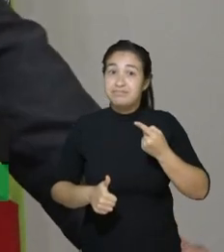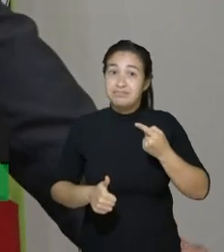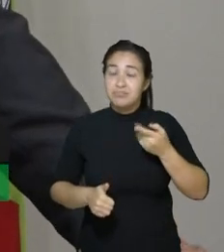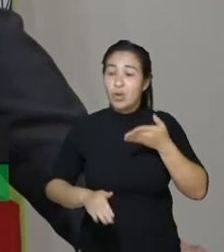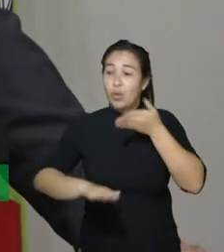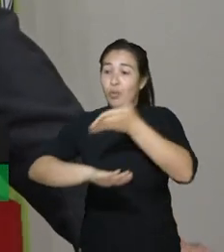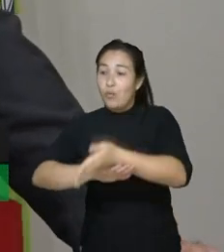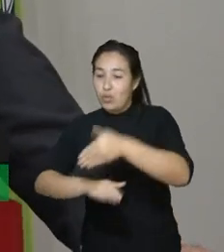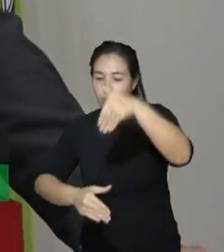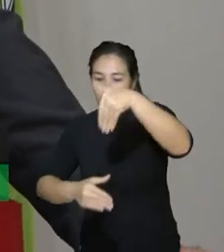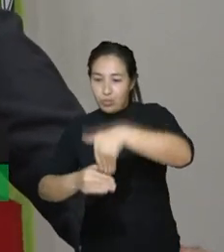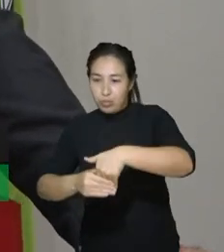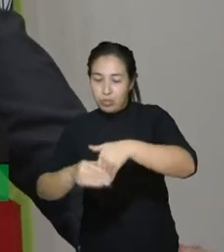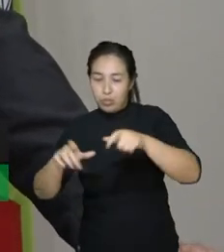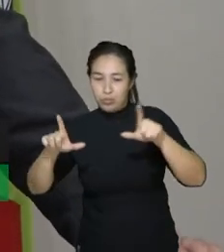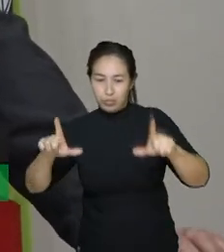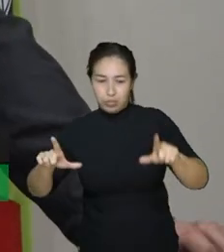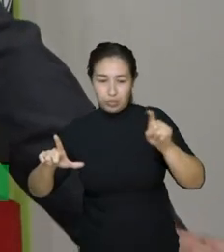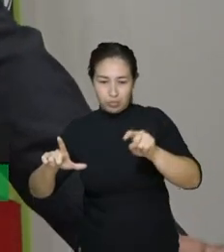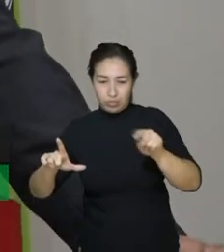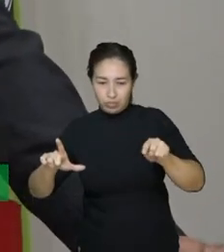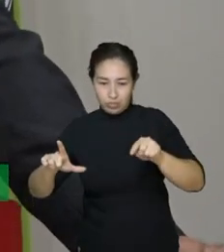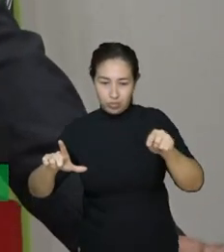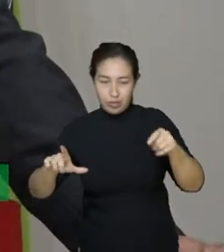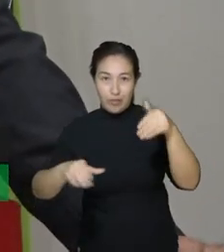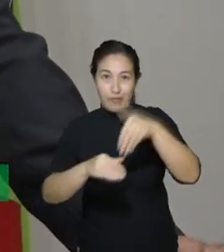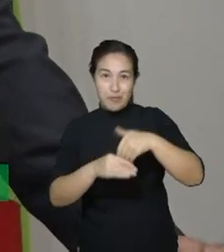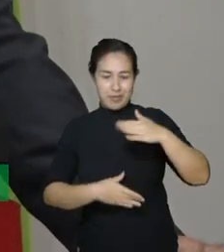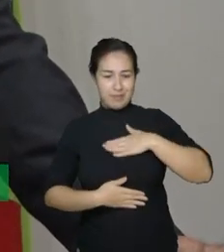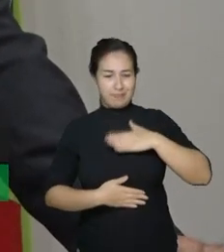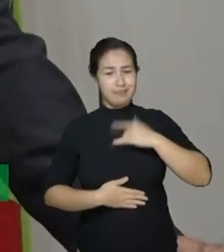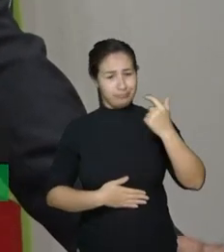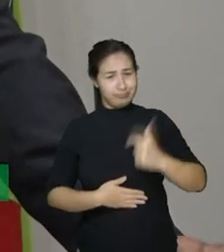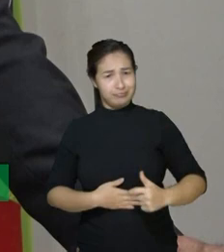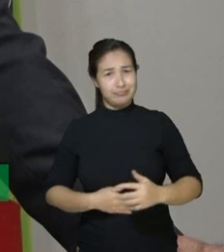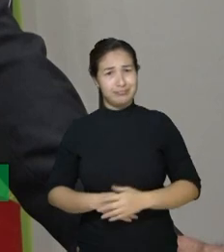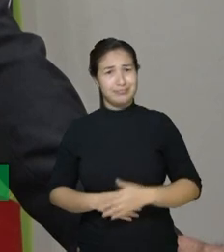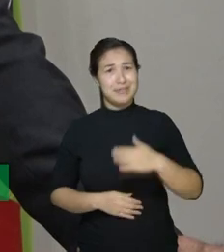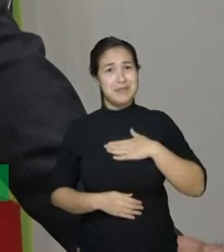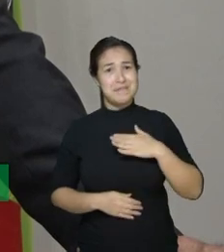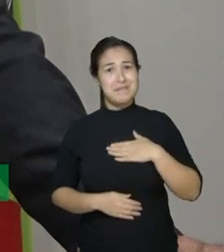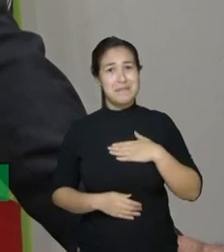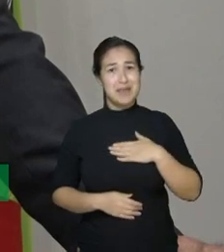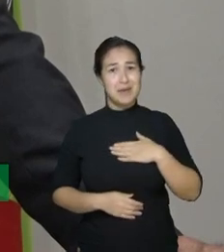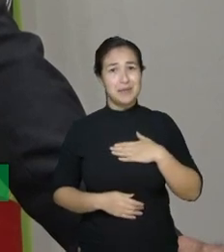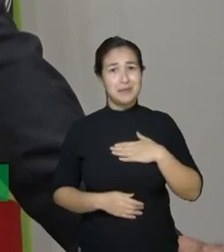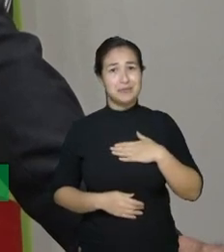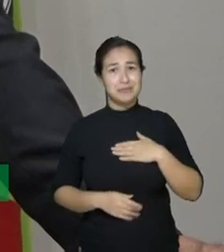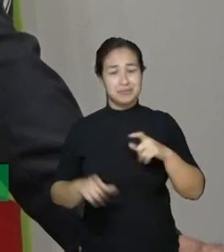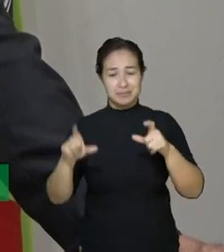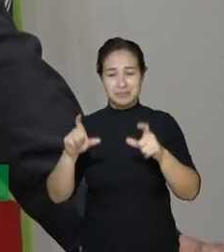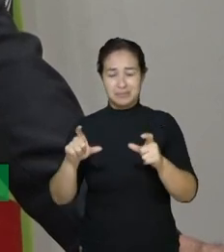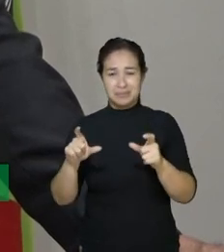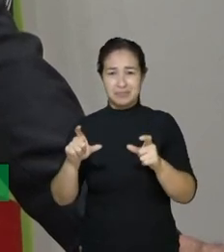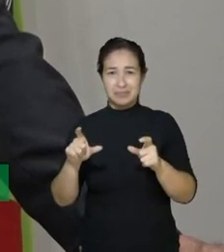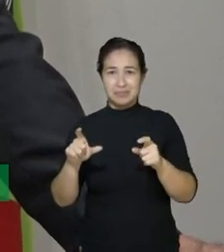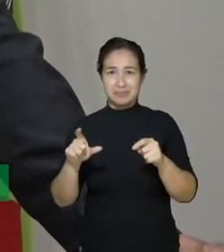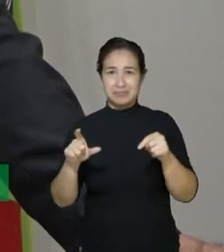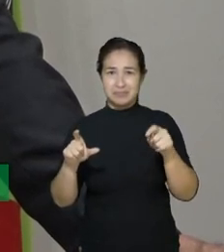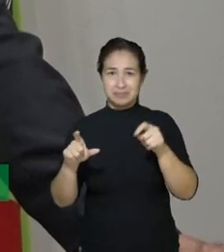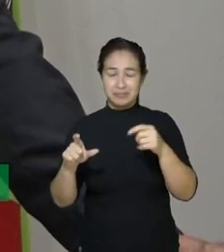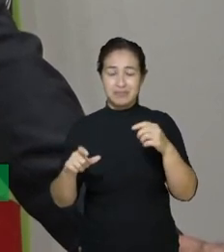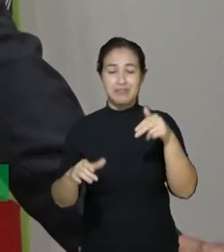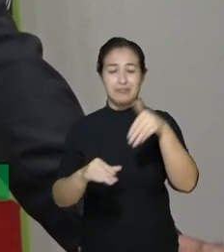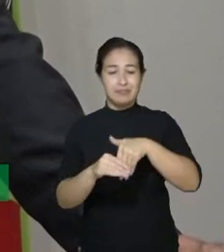votar, votei para mim mesmo. Fiz meu título e votei em Romildo